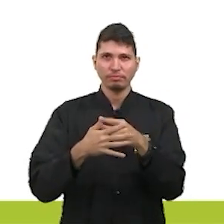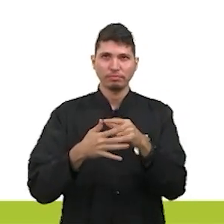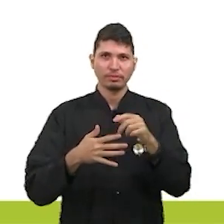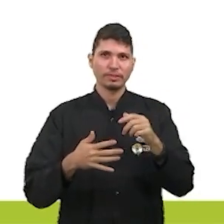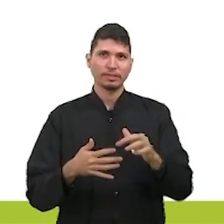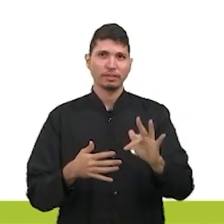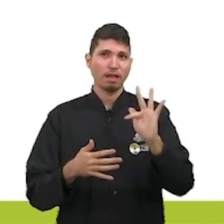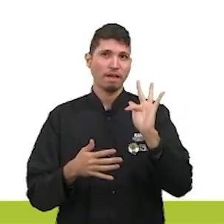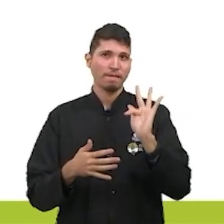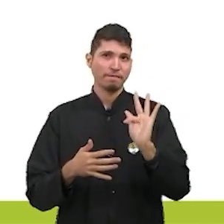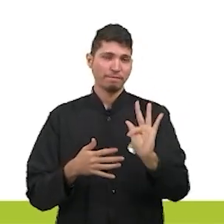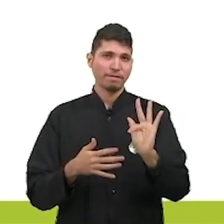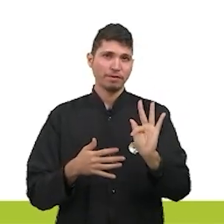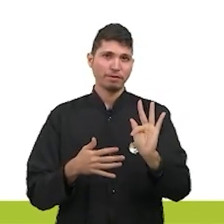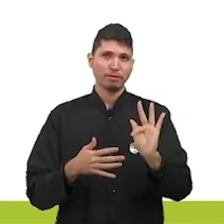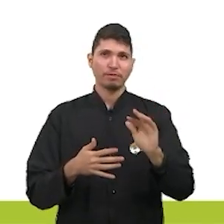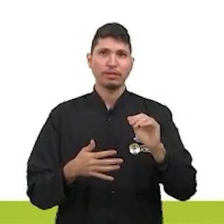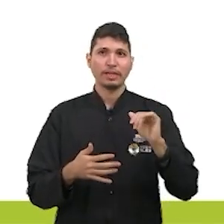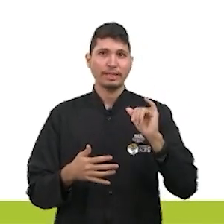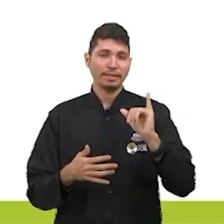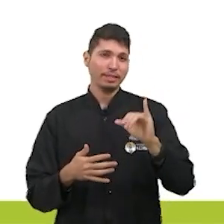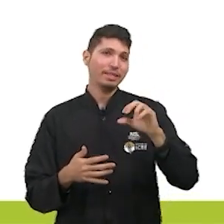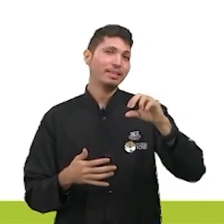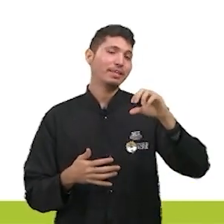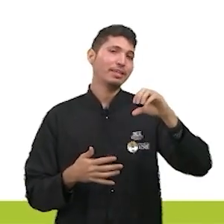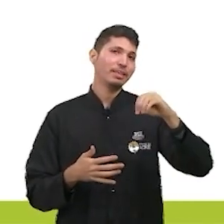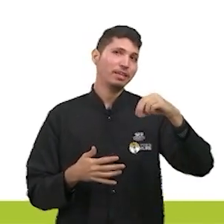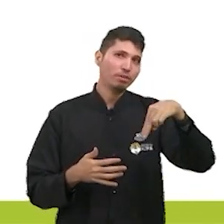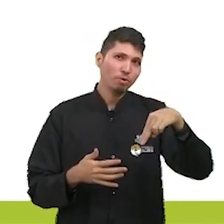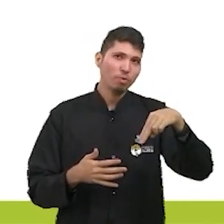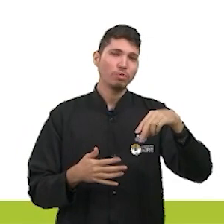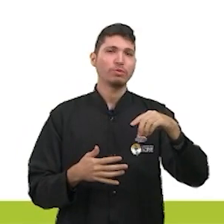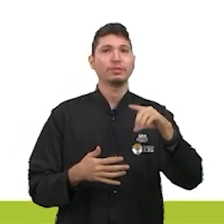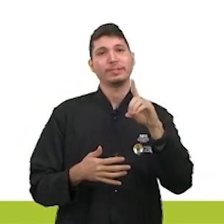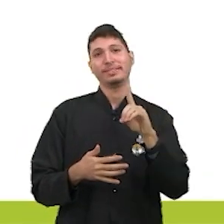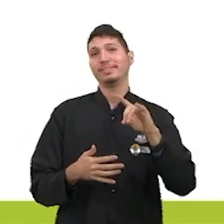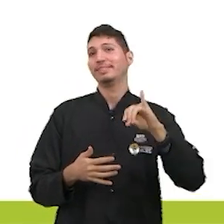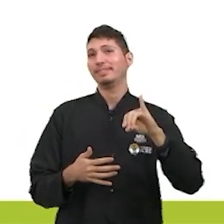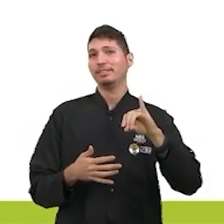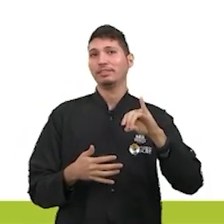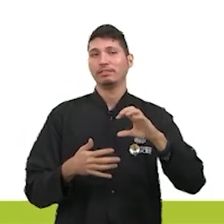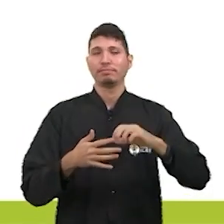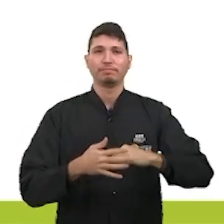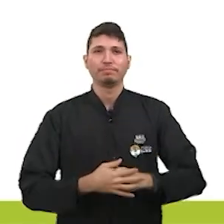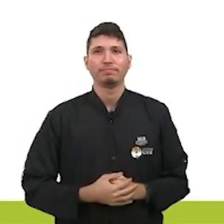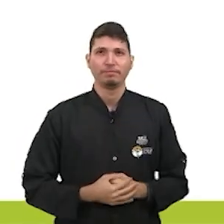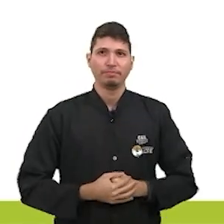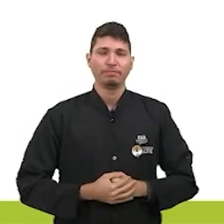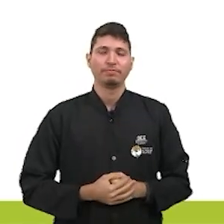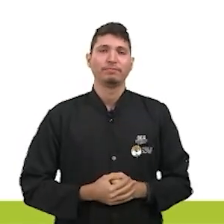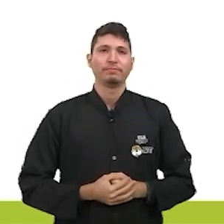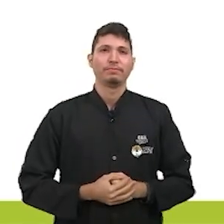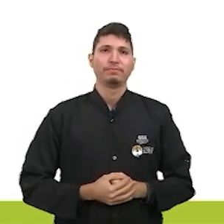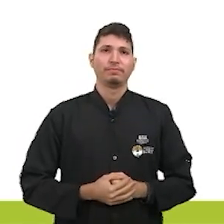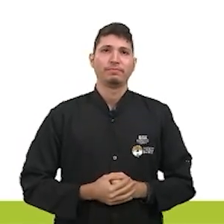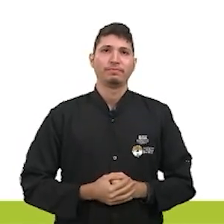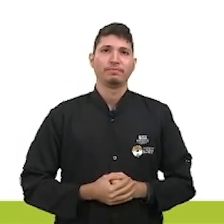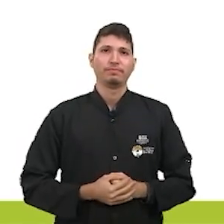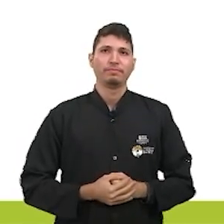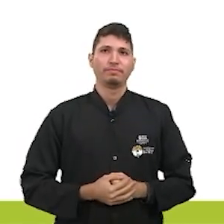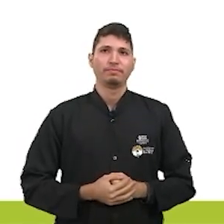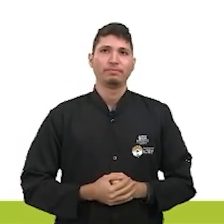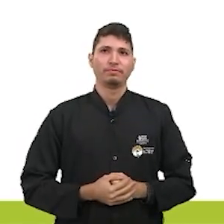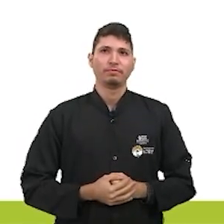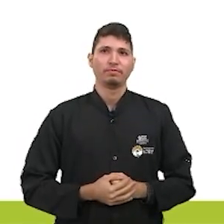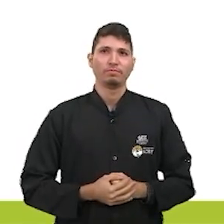forças consideradas íon dipolo. Da mesma forma, pessoal, que nesse momento eu estou falando que